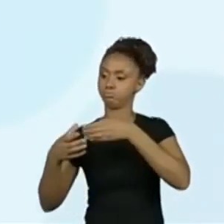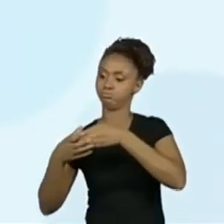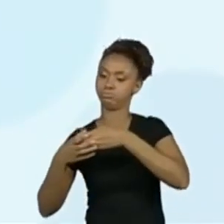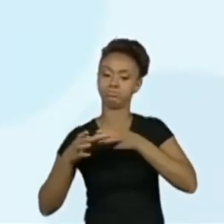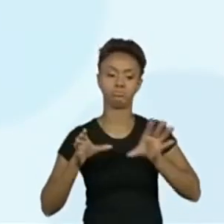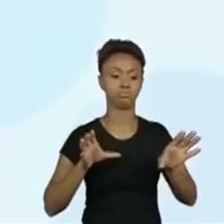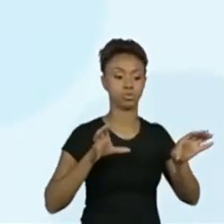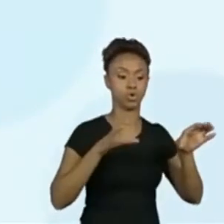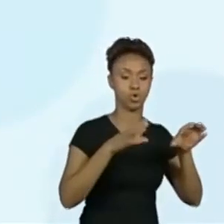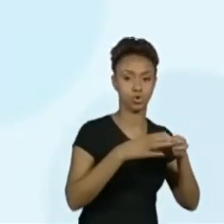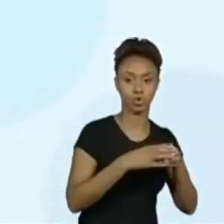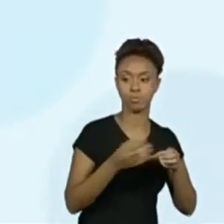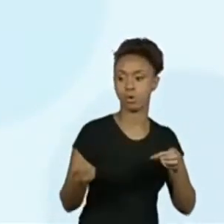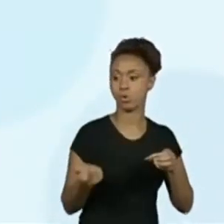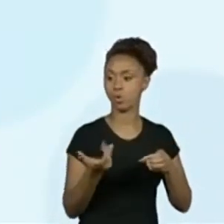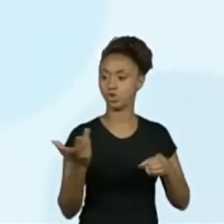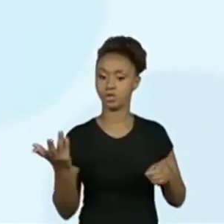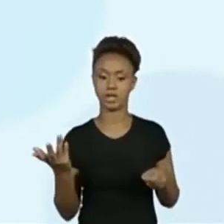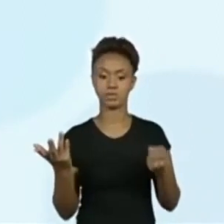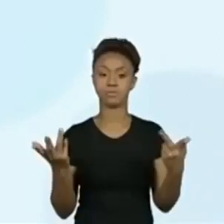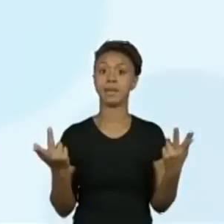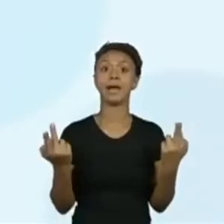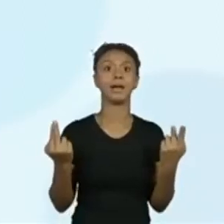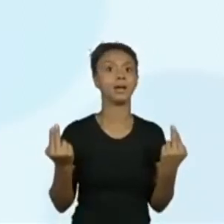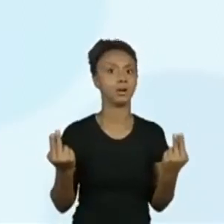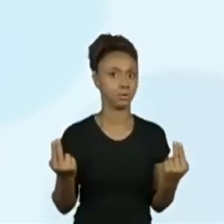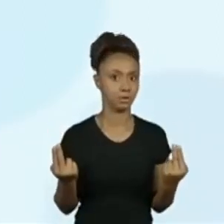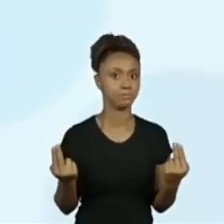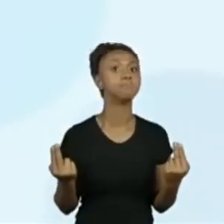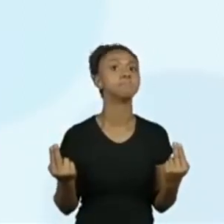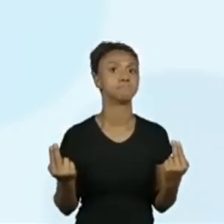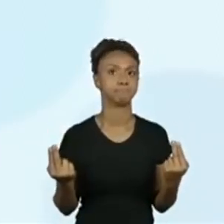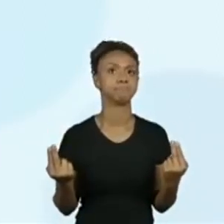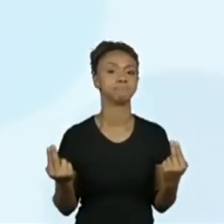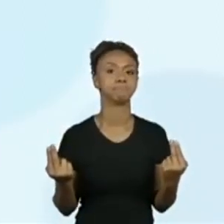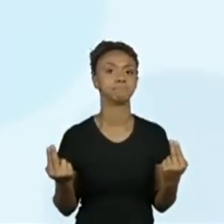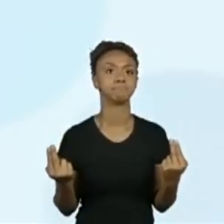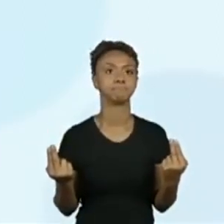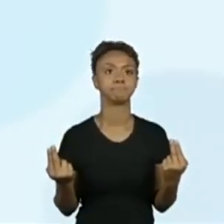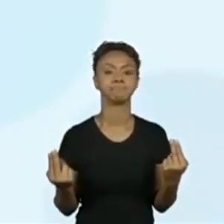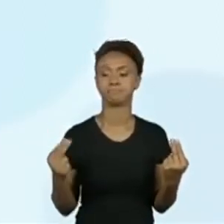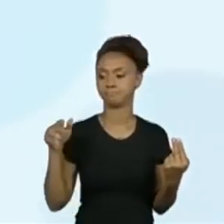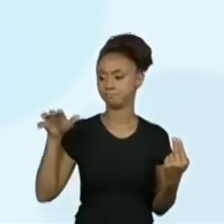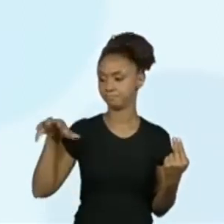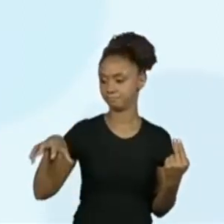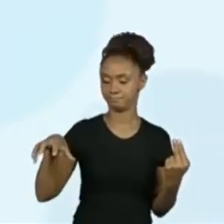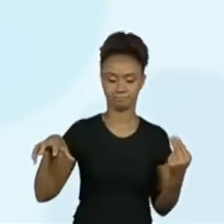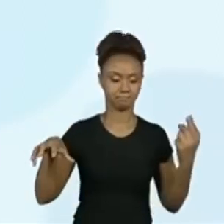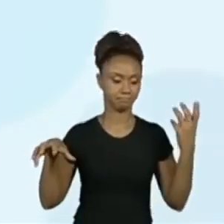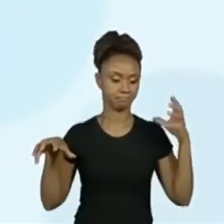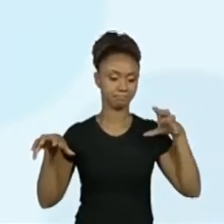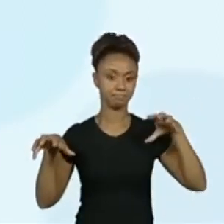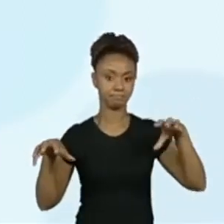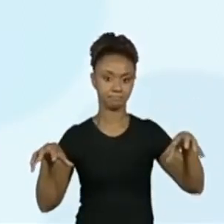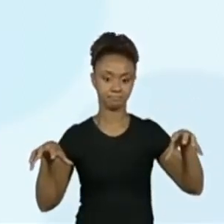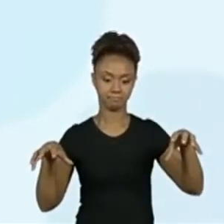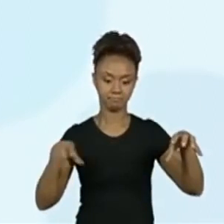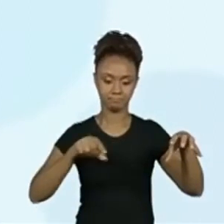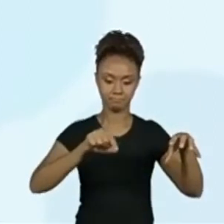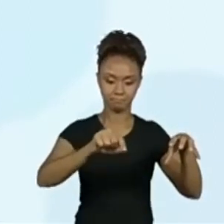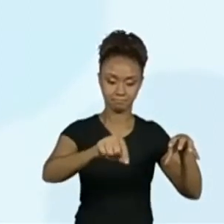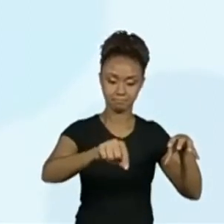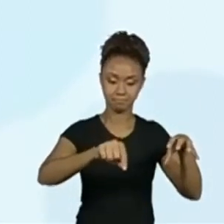mesmo número de jogadores, que se posicionam no campo dividido ao